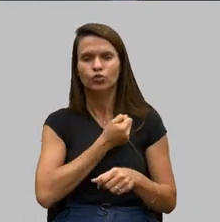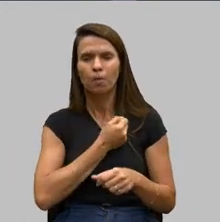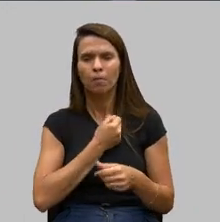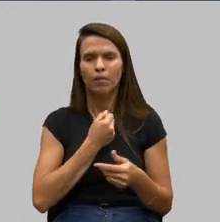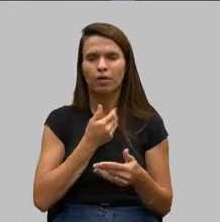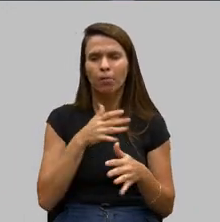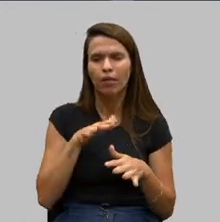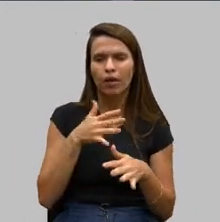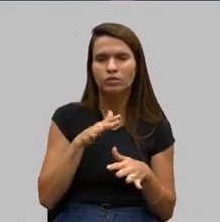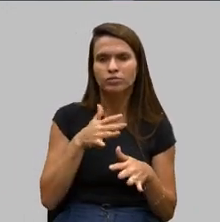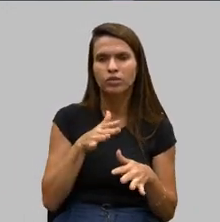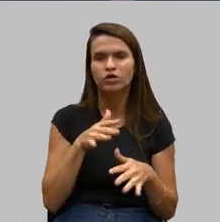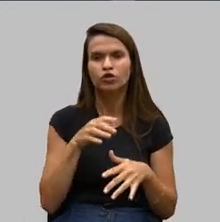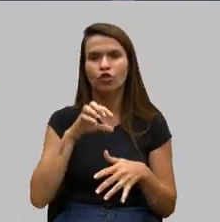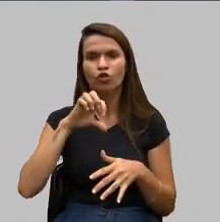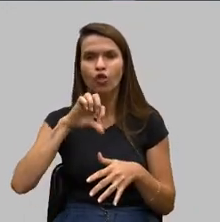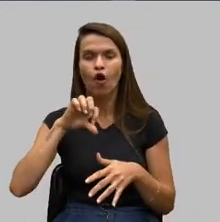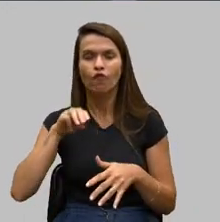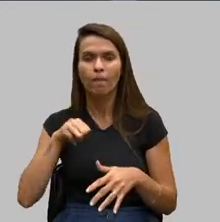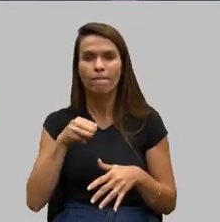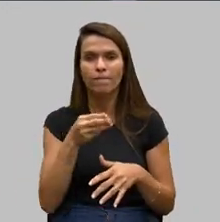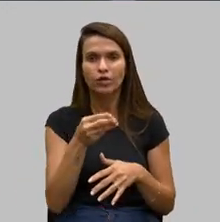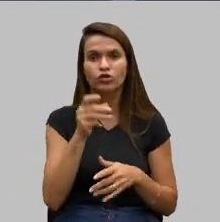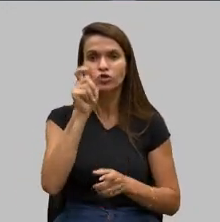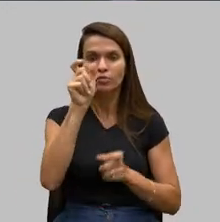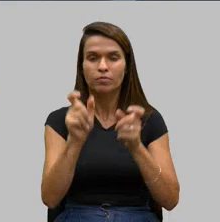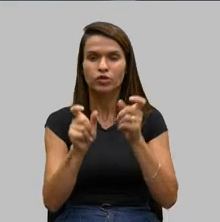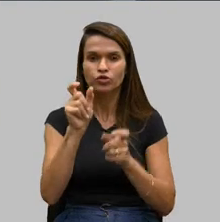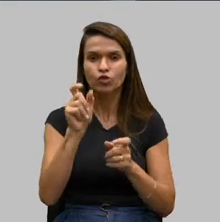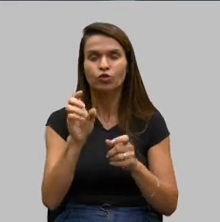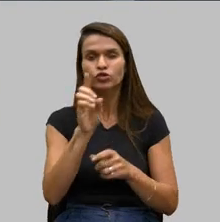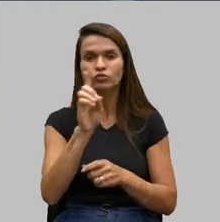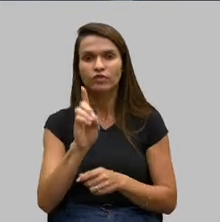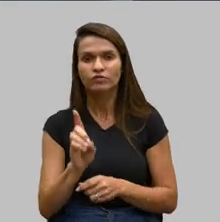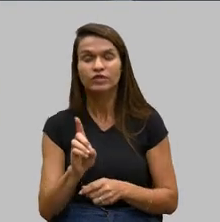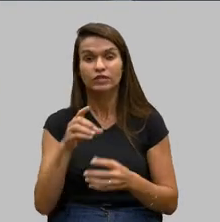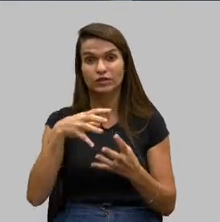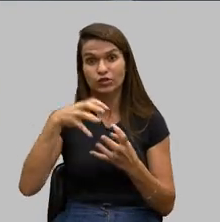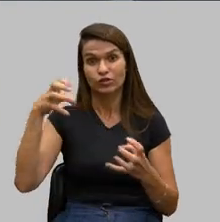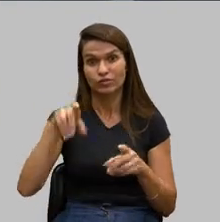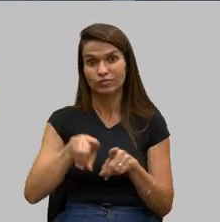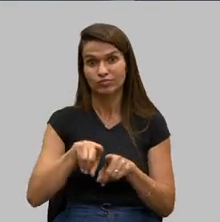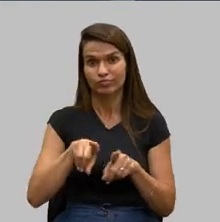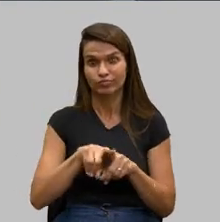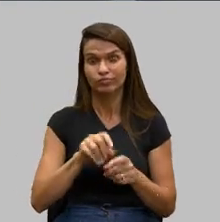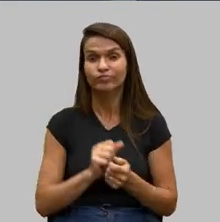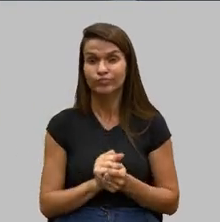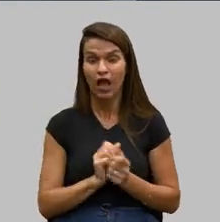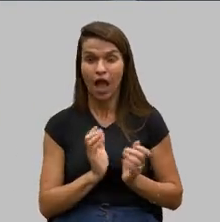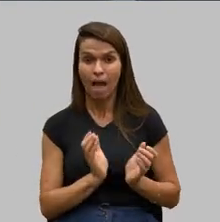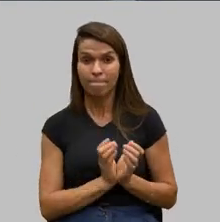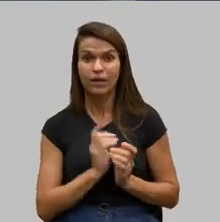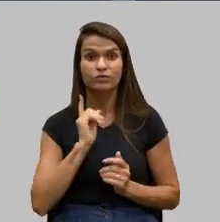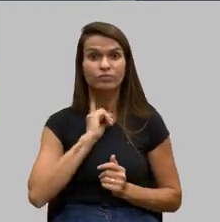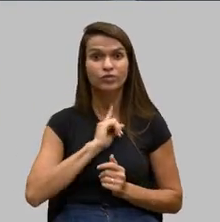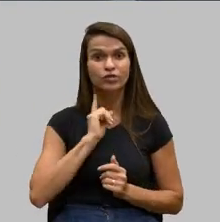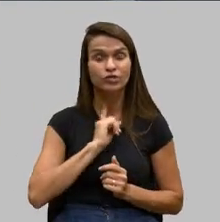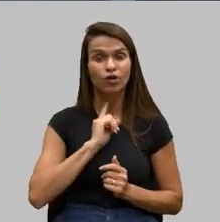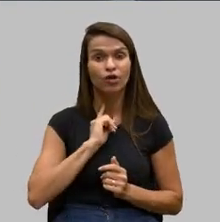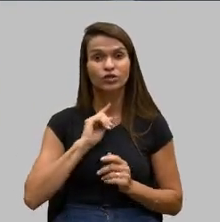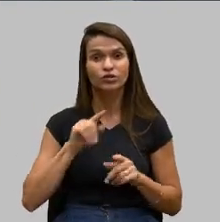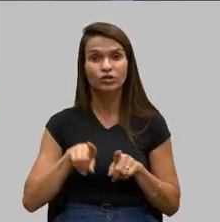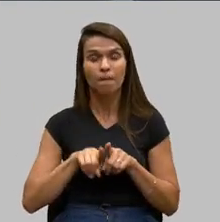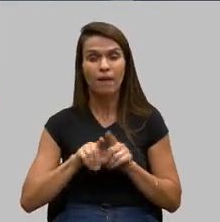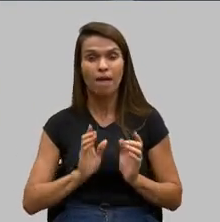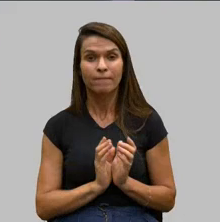aproximadamente 9 milhões de pessoas com deficiência idosas as apaz mineiras e a rapaz de Belo Horizonte não vivem